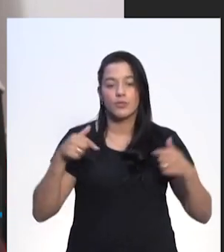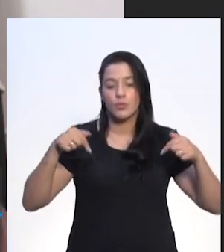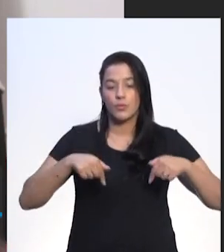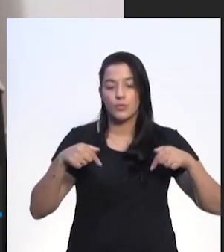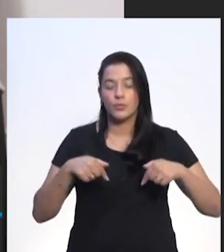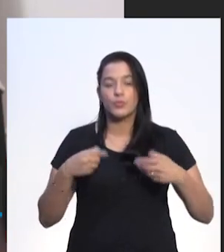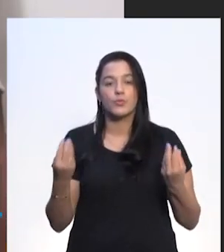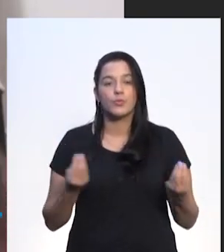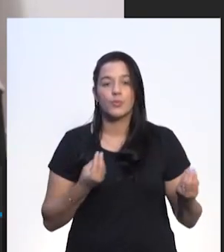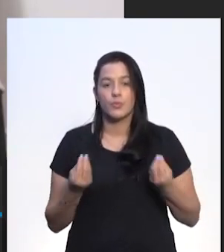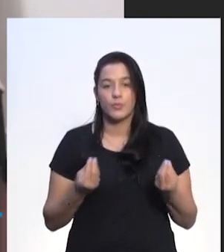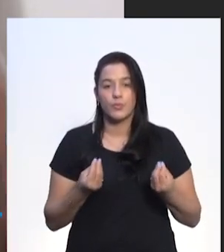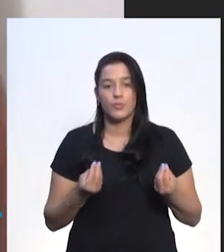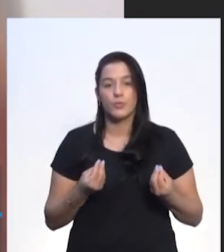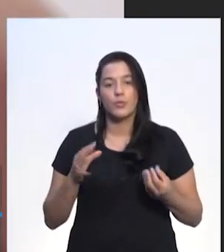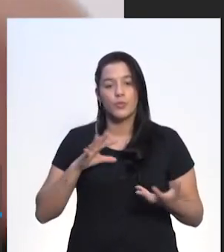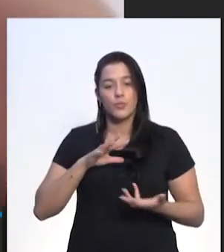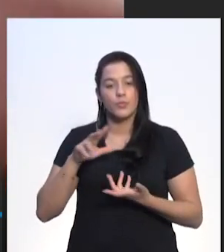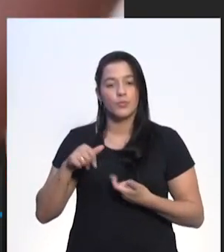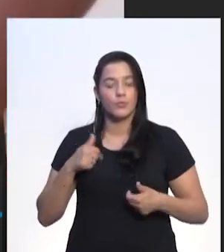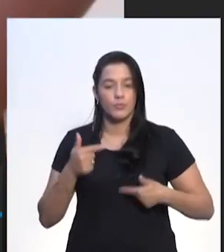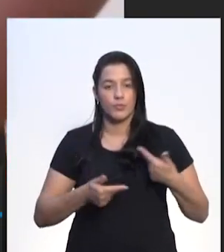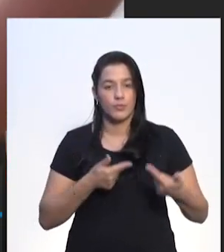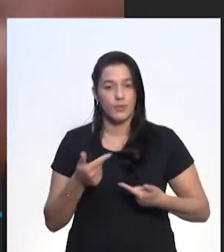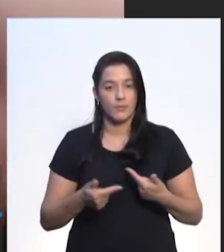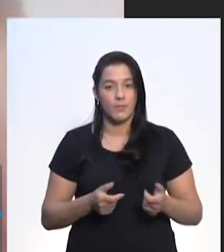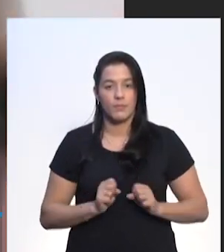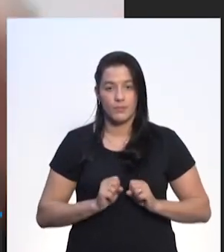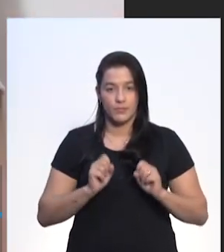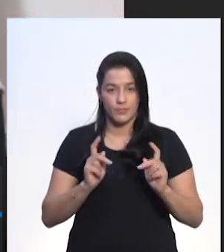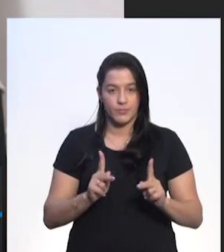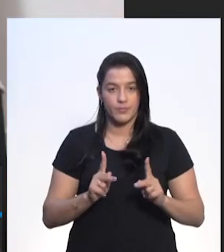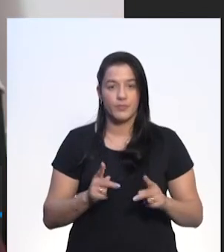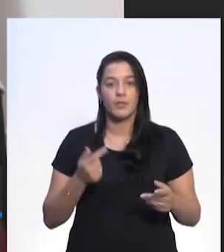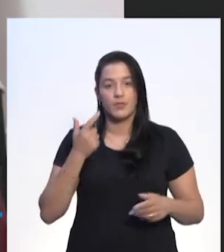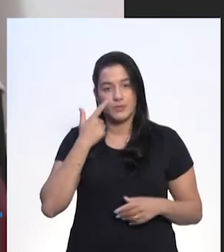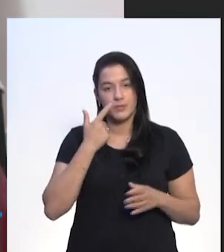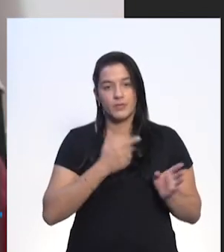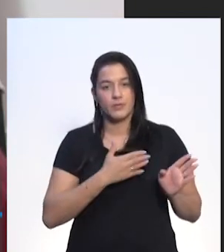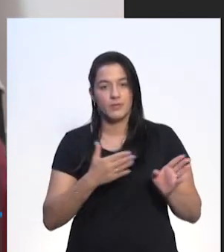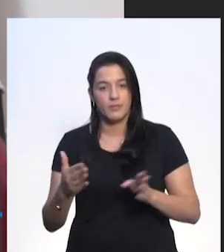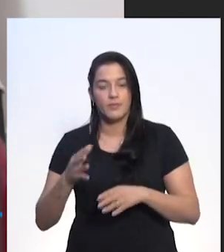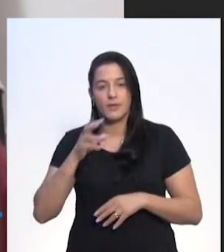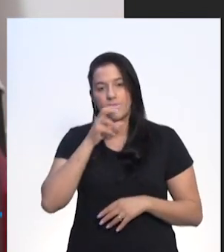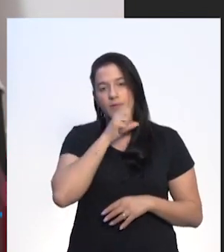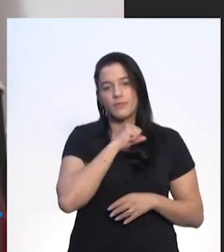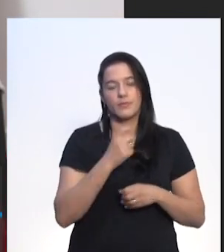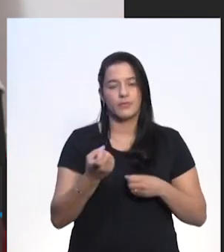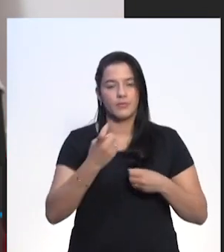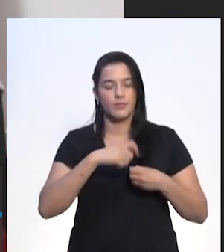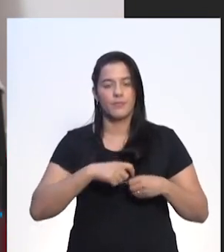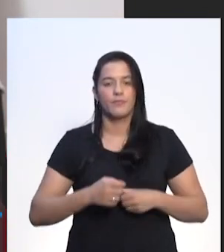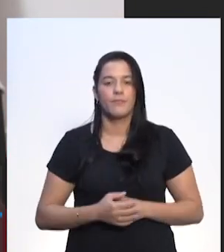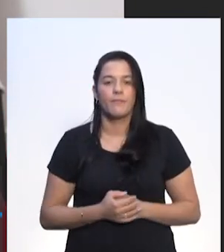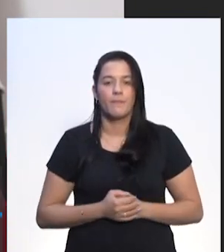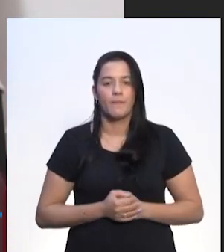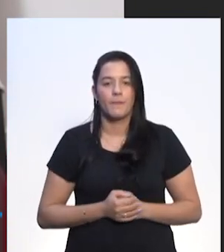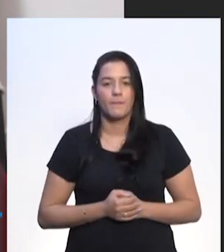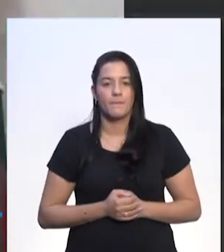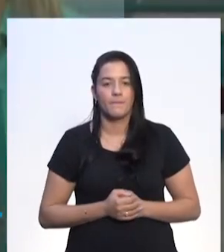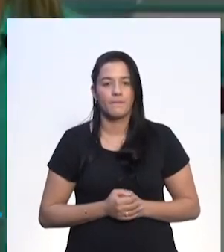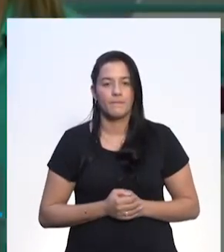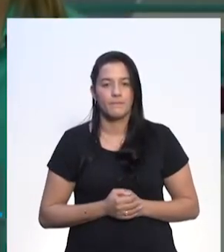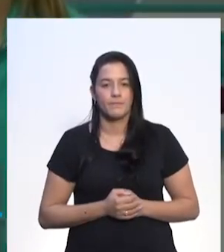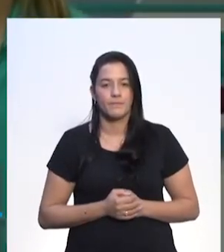atualidade, querendo ou não, em relação ao mundo do trabalho, tá? Então, vocês vão ver o vídeo aí rapidinho e a gente já volta.